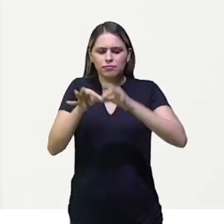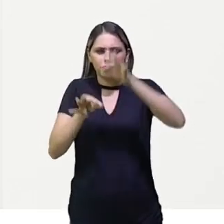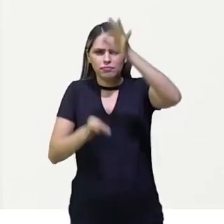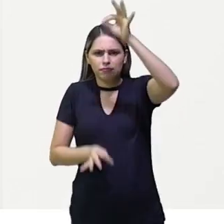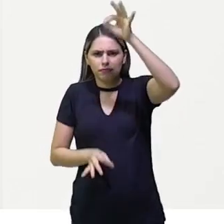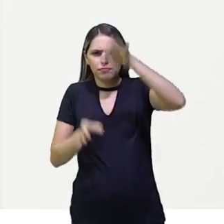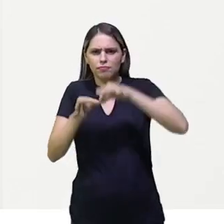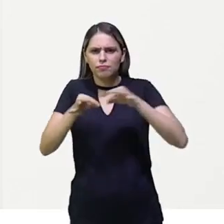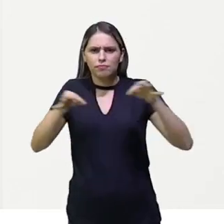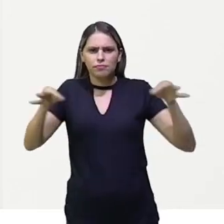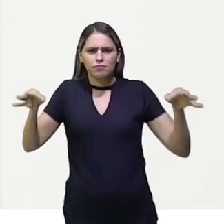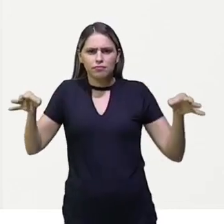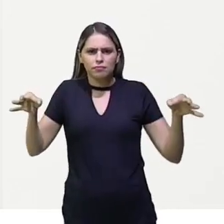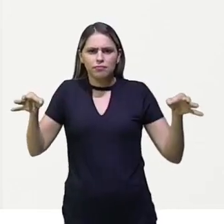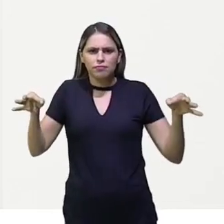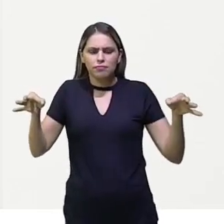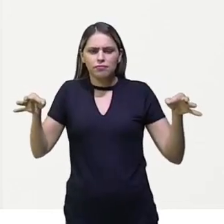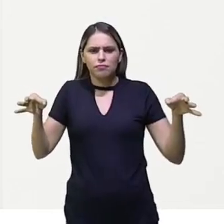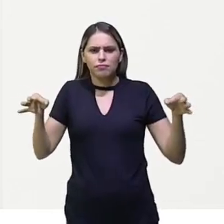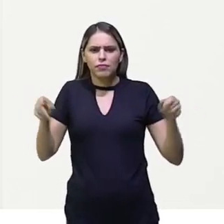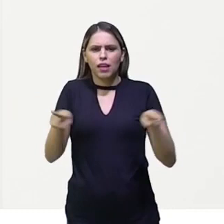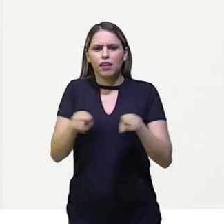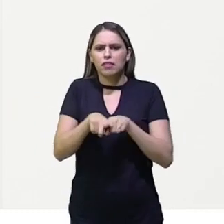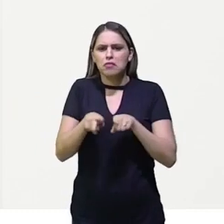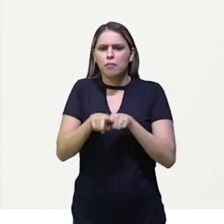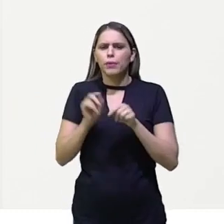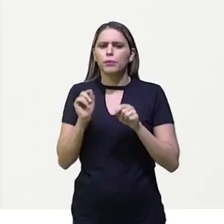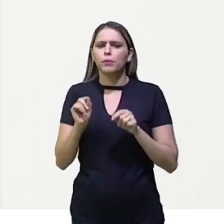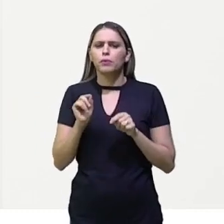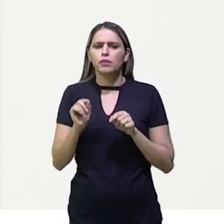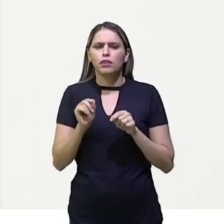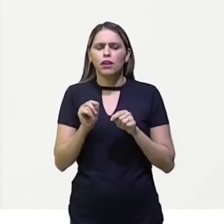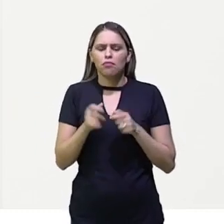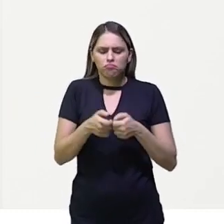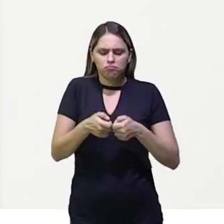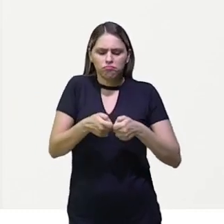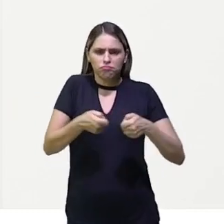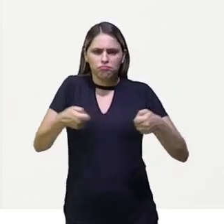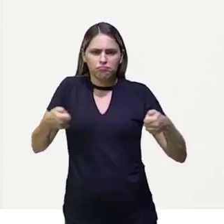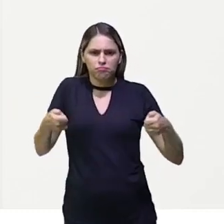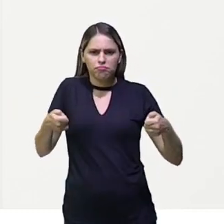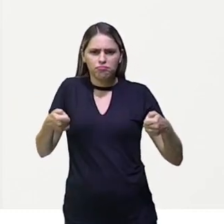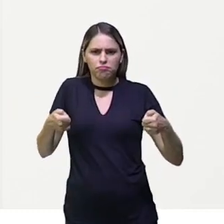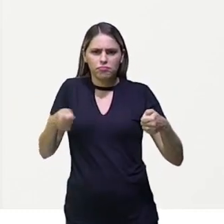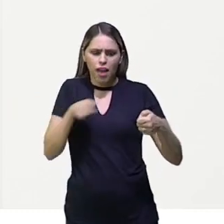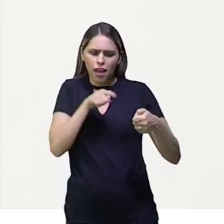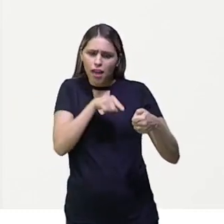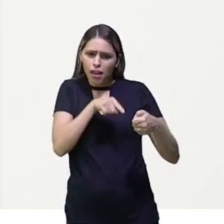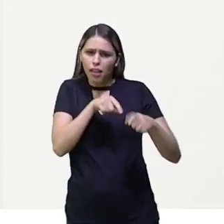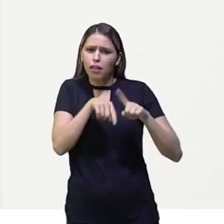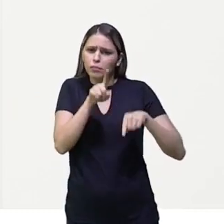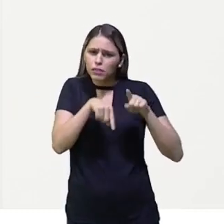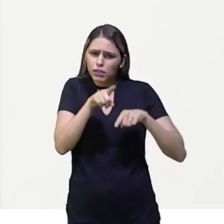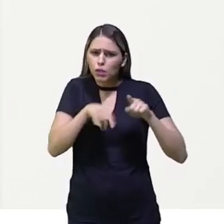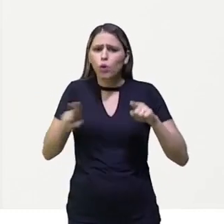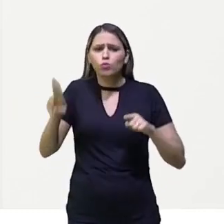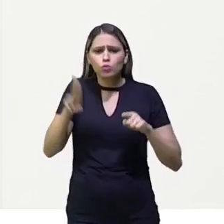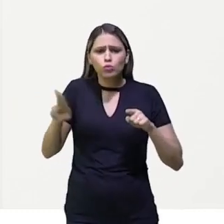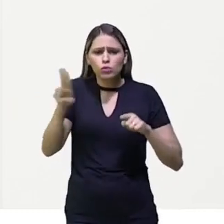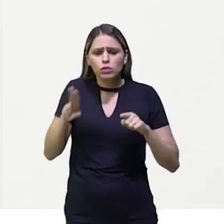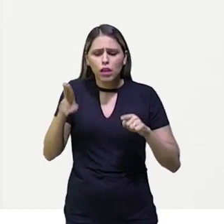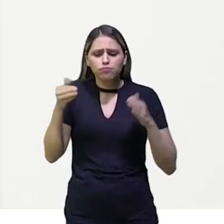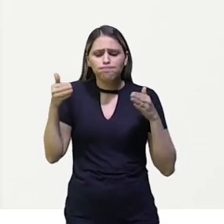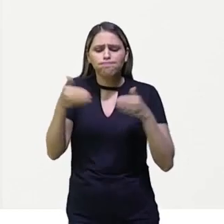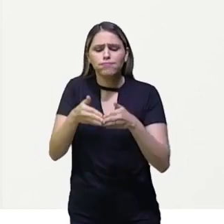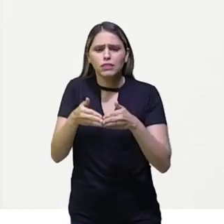Fita métricas, réguas, fitas métricas, trenas. São instrumentos adequados para